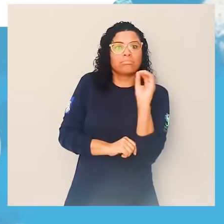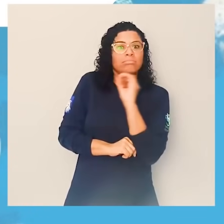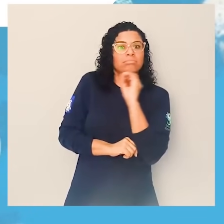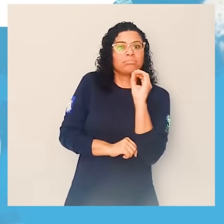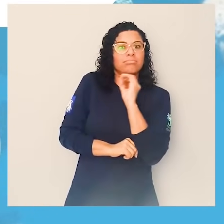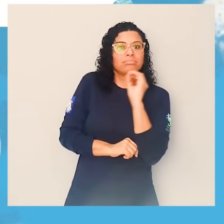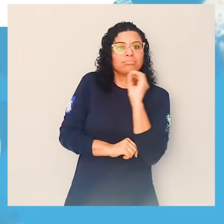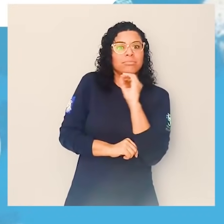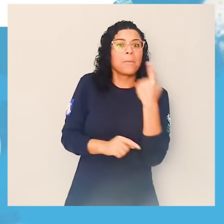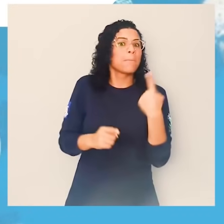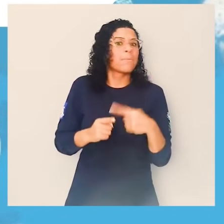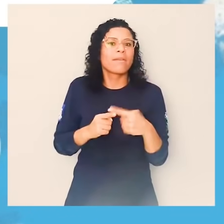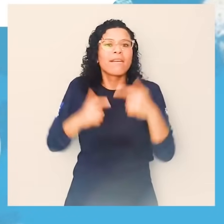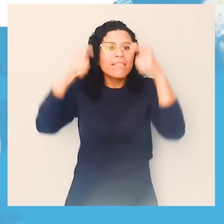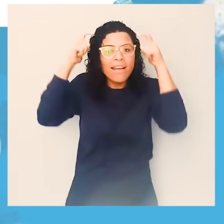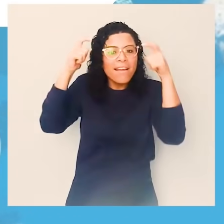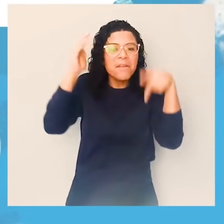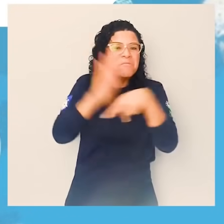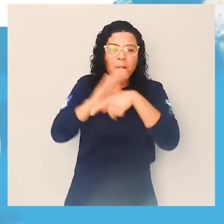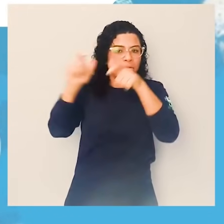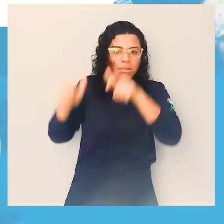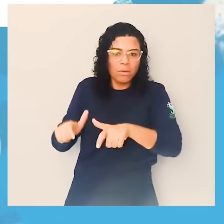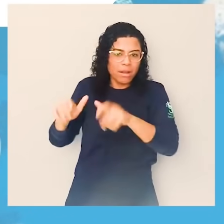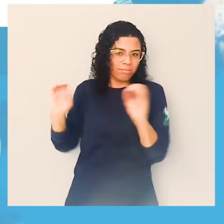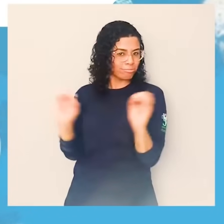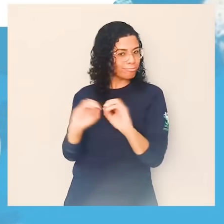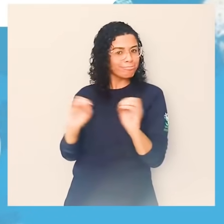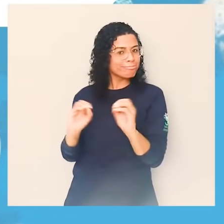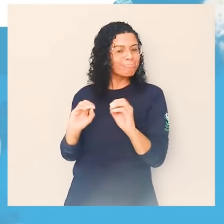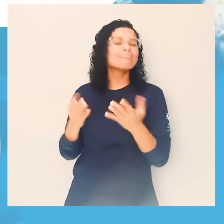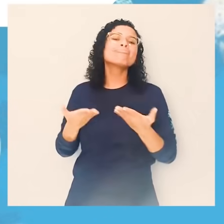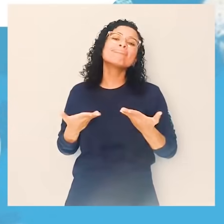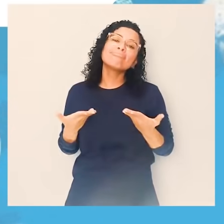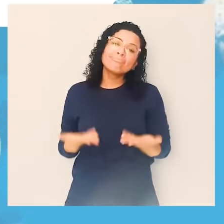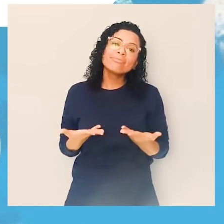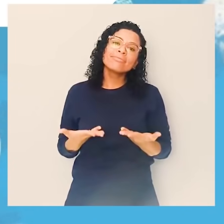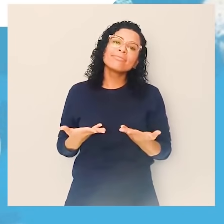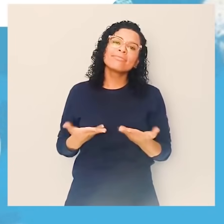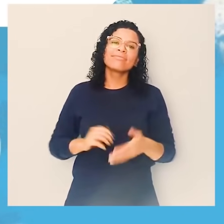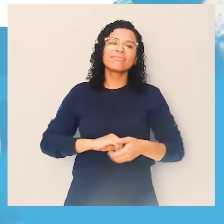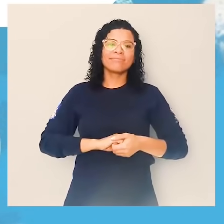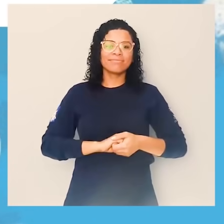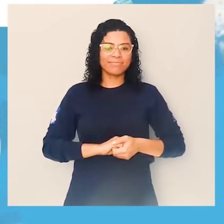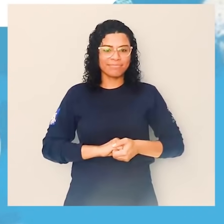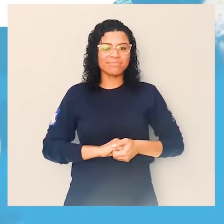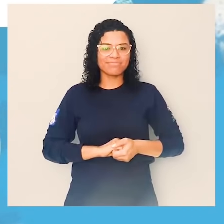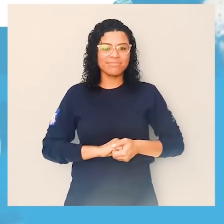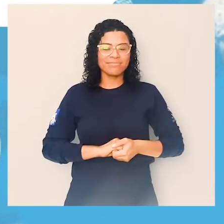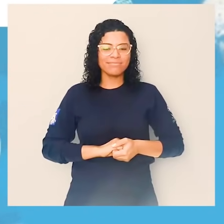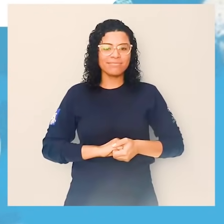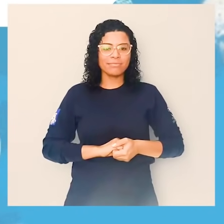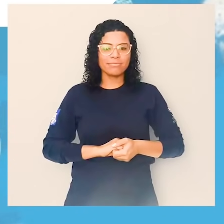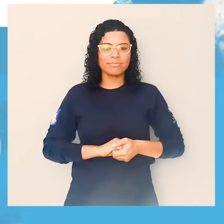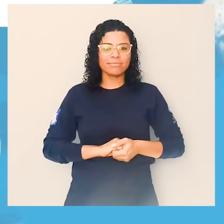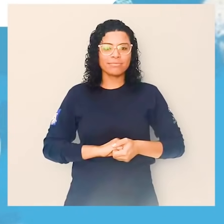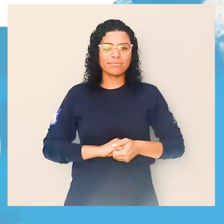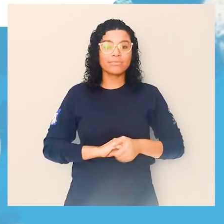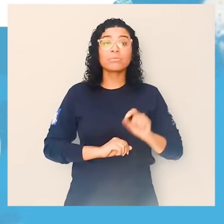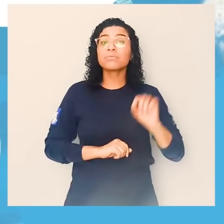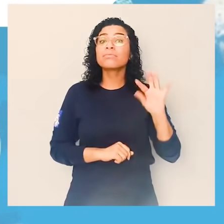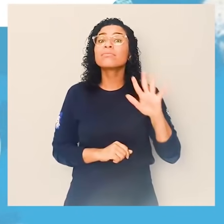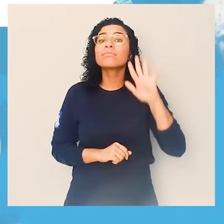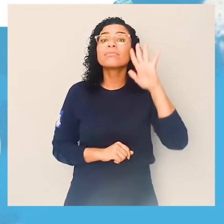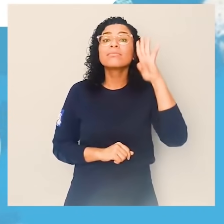fazer nada, que ele não era rei daquele lugar, nem nada. E até estava na casa do sábio.